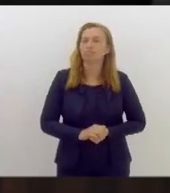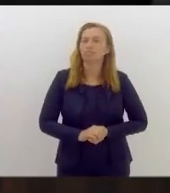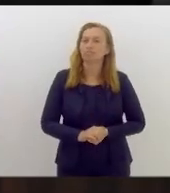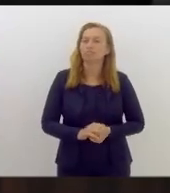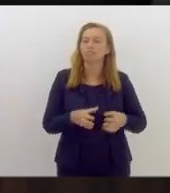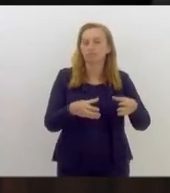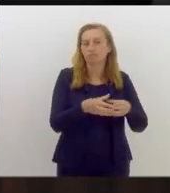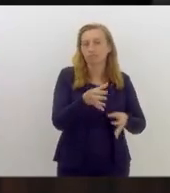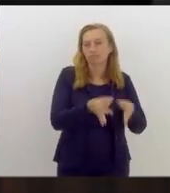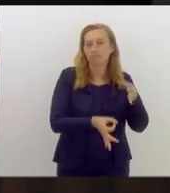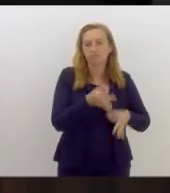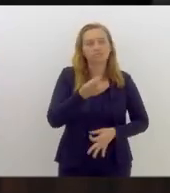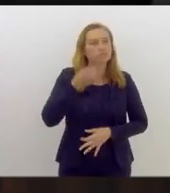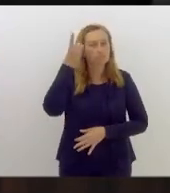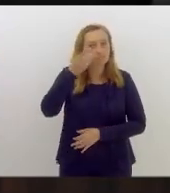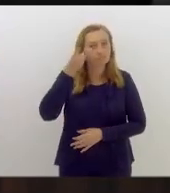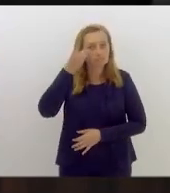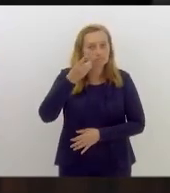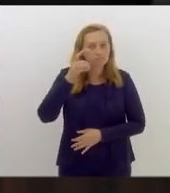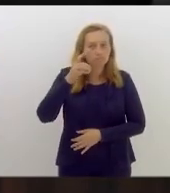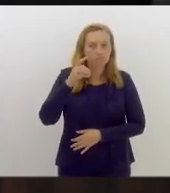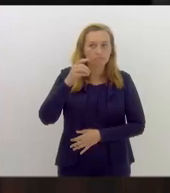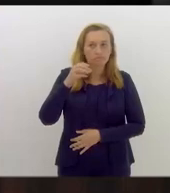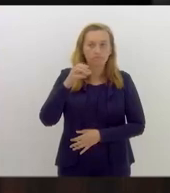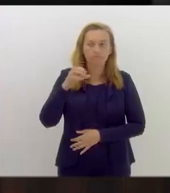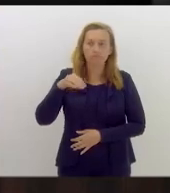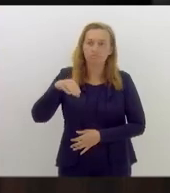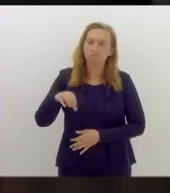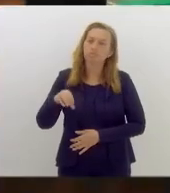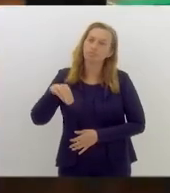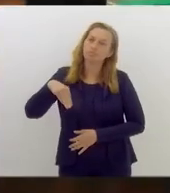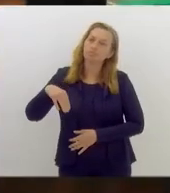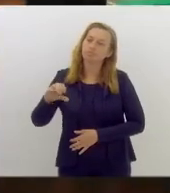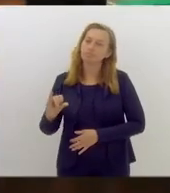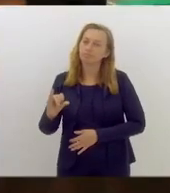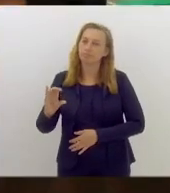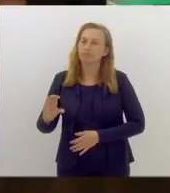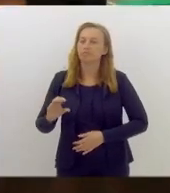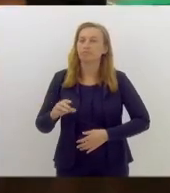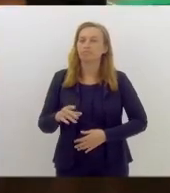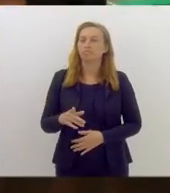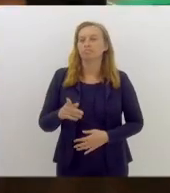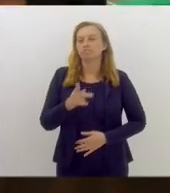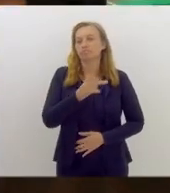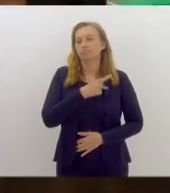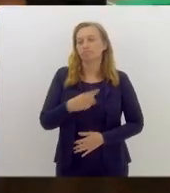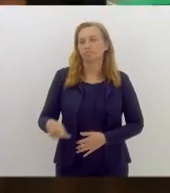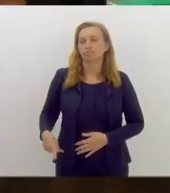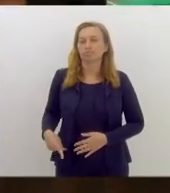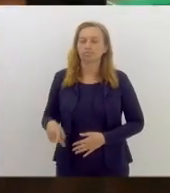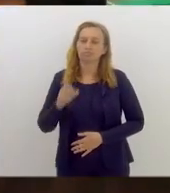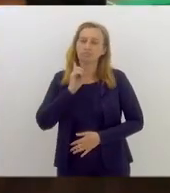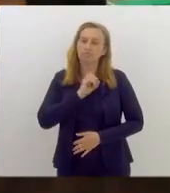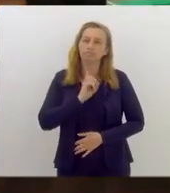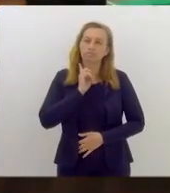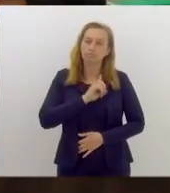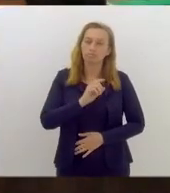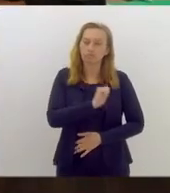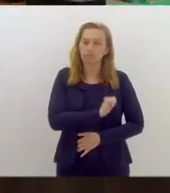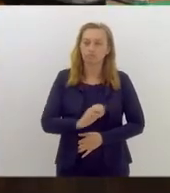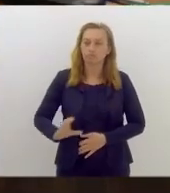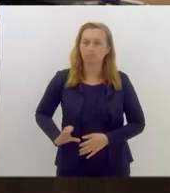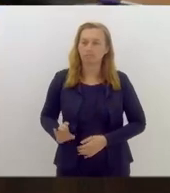parecer pela Comissão de Constituição e Justiça, deputado Carlos Mink. Presidente orgânico rubro-negro, André